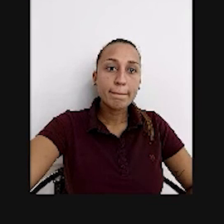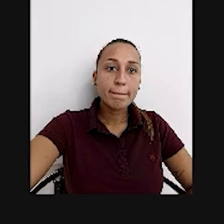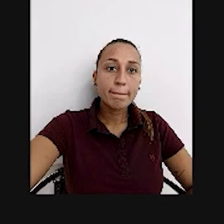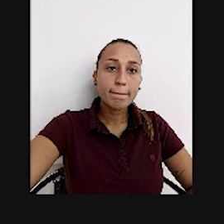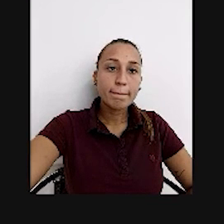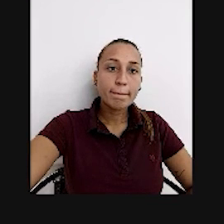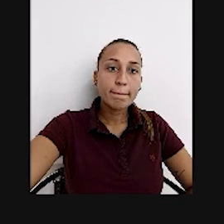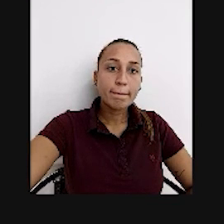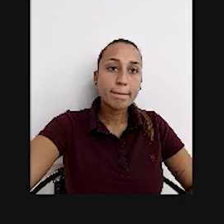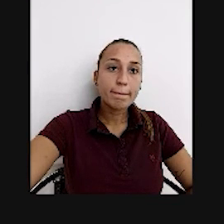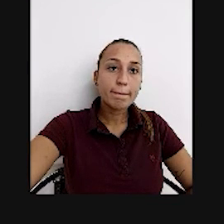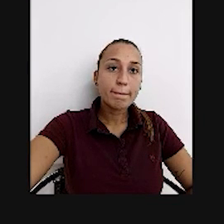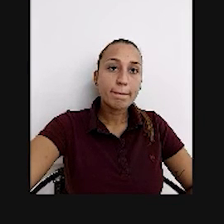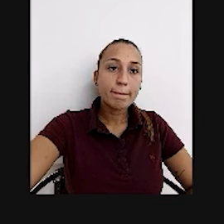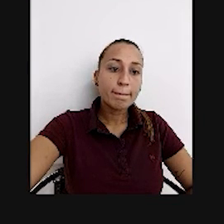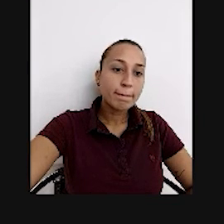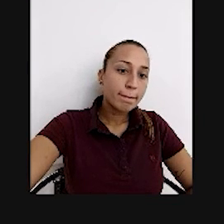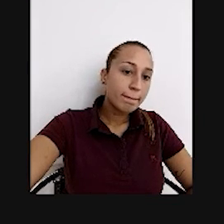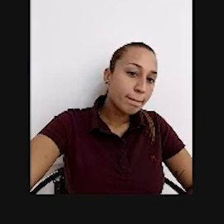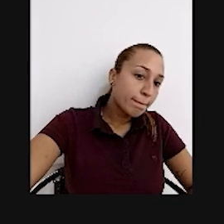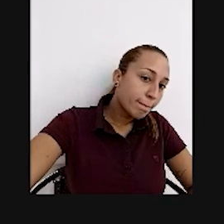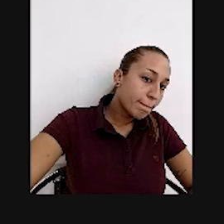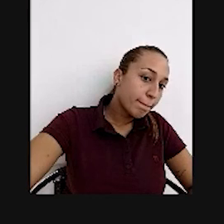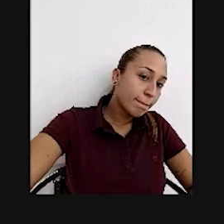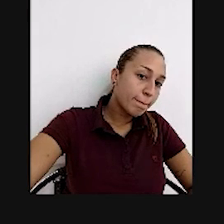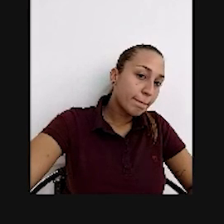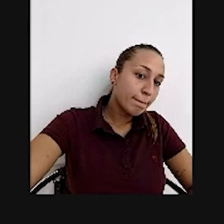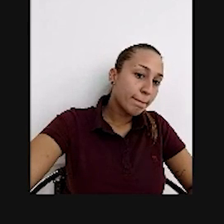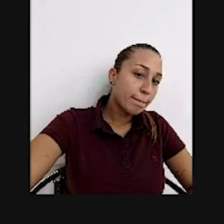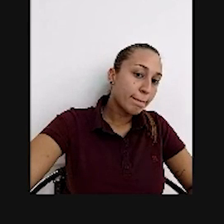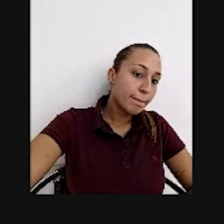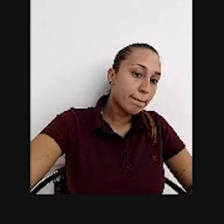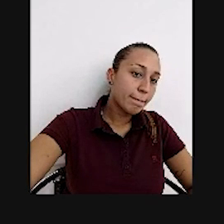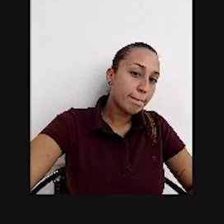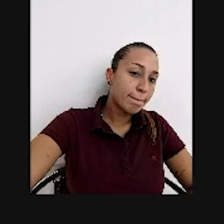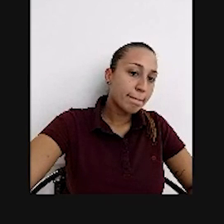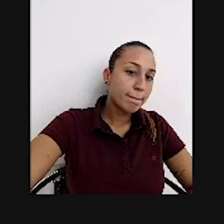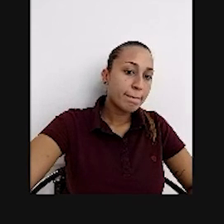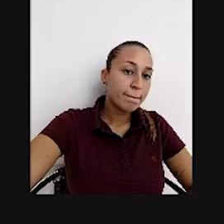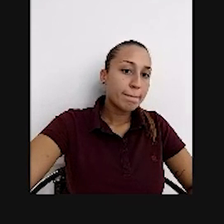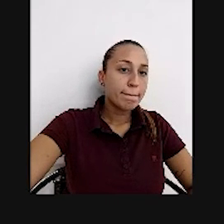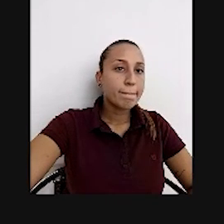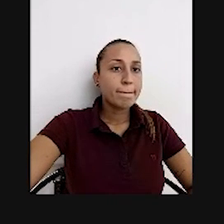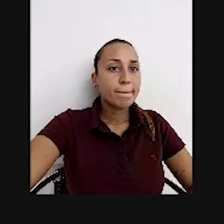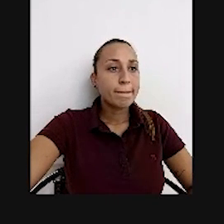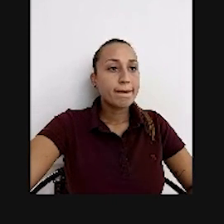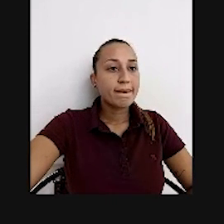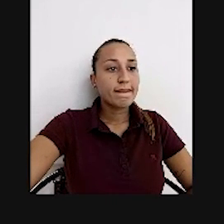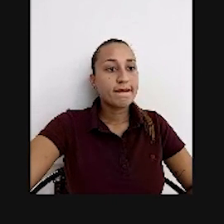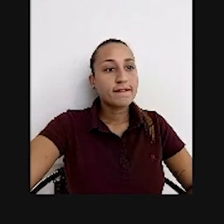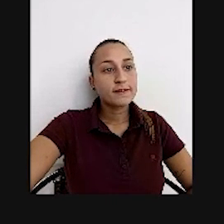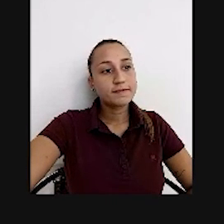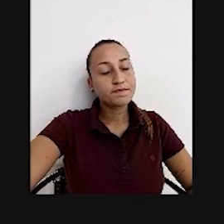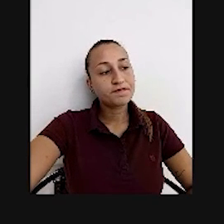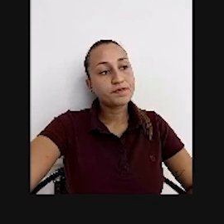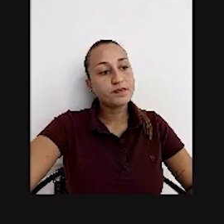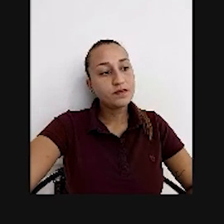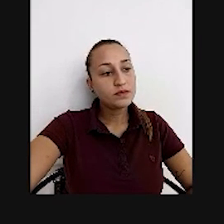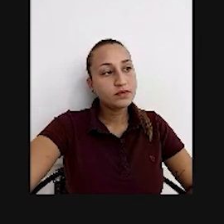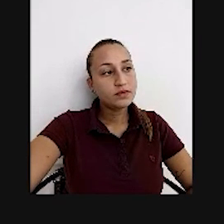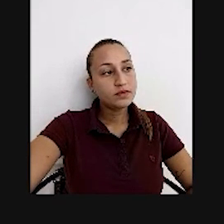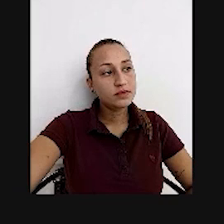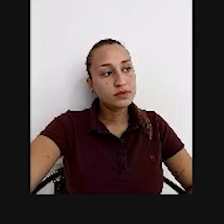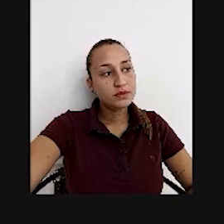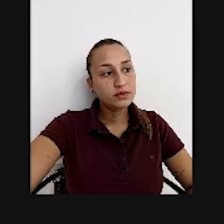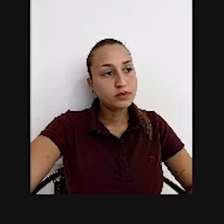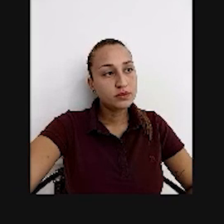não lá em uma outra área, um outro setor, né? Lá na frente, onde você trabalha, desenvolve e aí passa para a